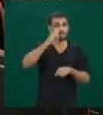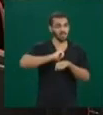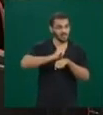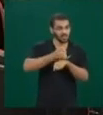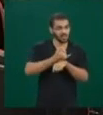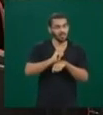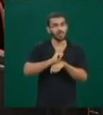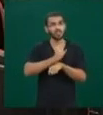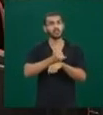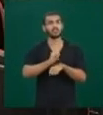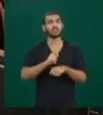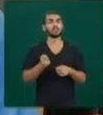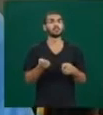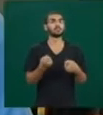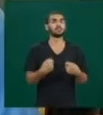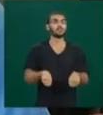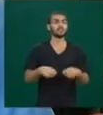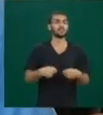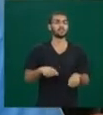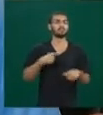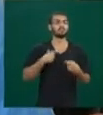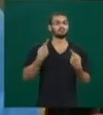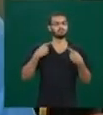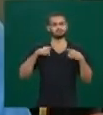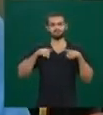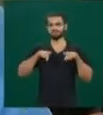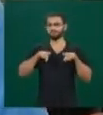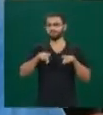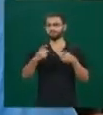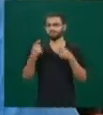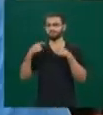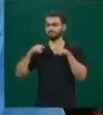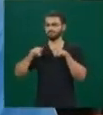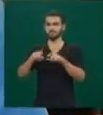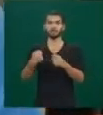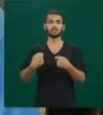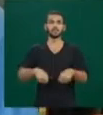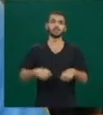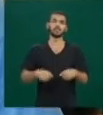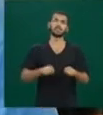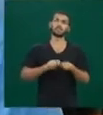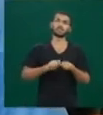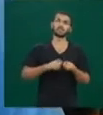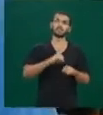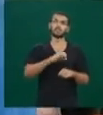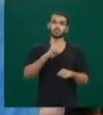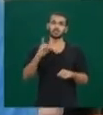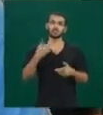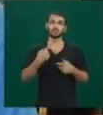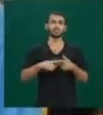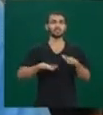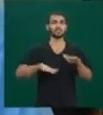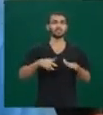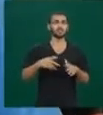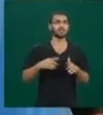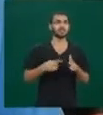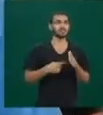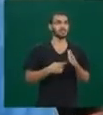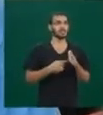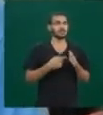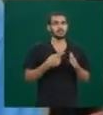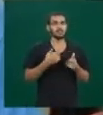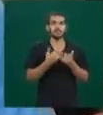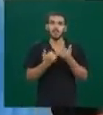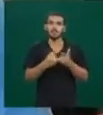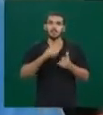ajude a conseguir conciliar tudo que eu preciso fazer no dia, né? Porque às vezes parece que tem mil coisas para fazer, mas são poucas